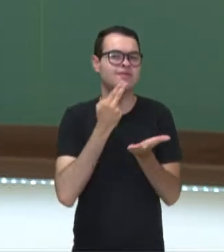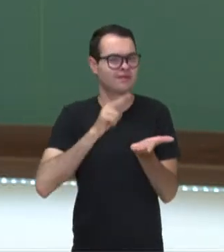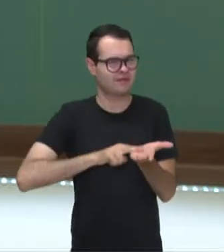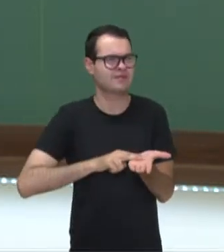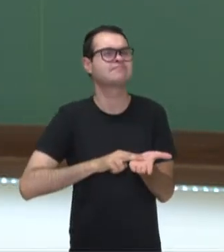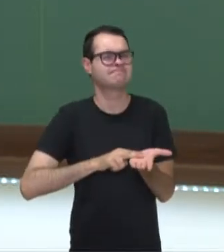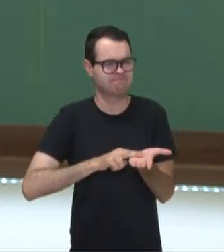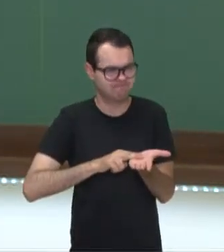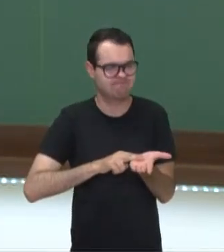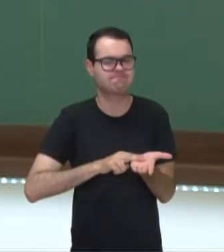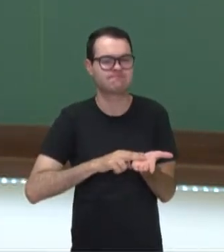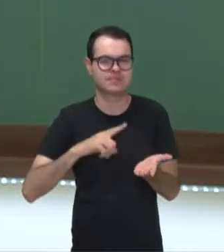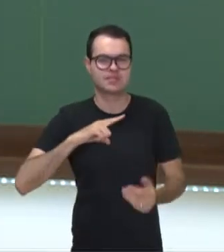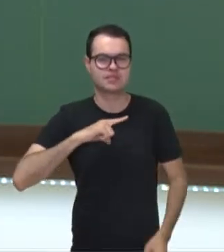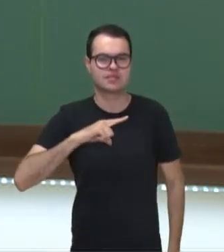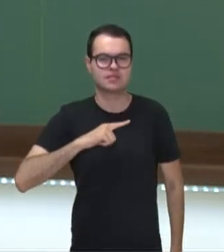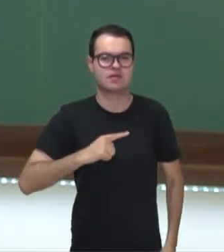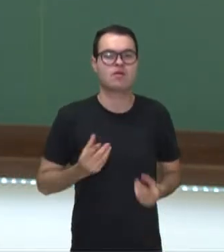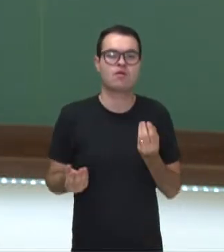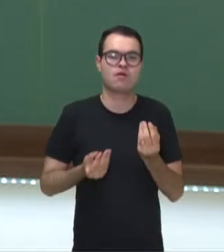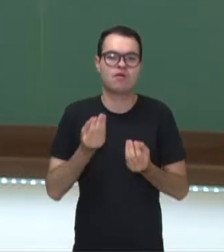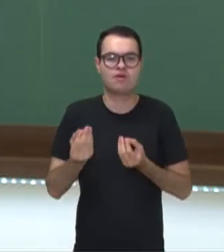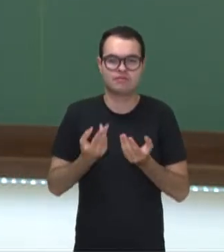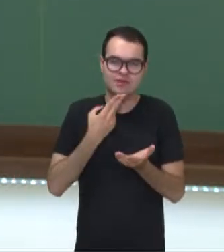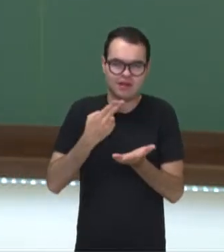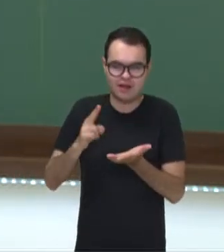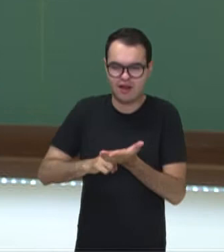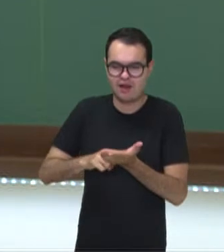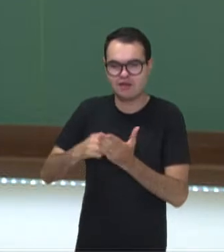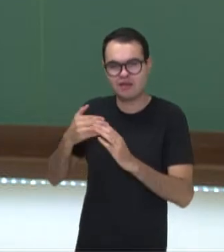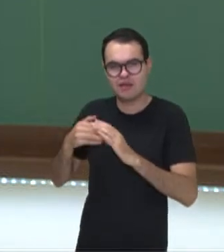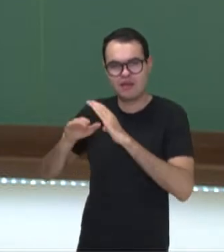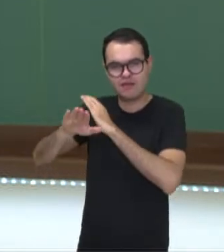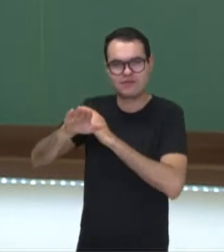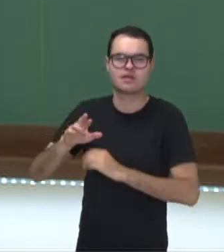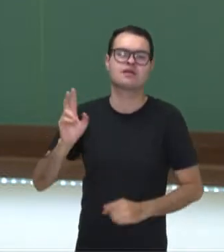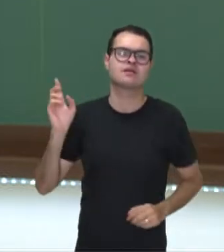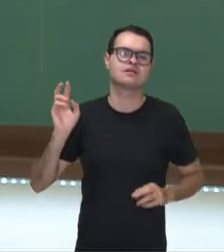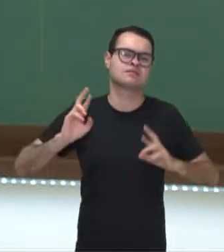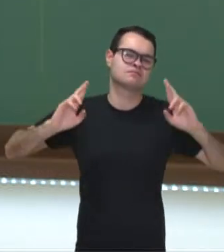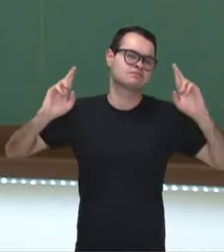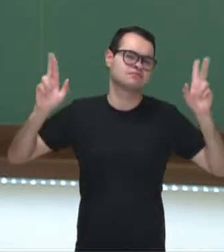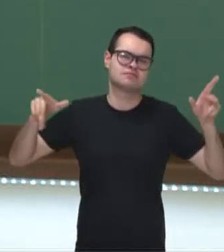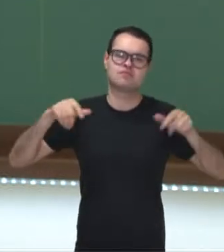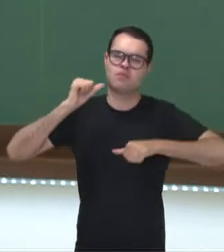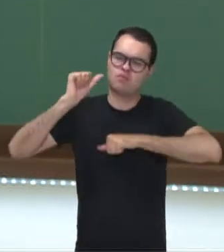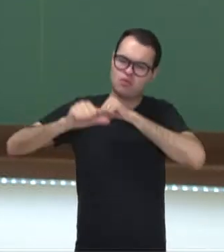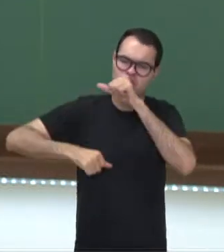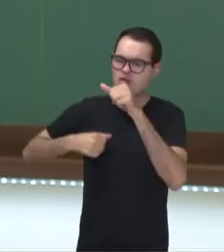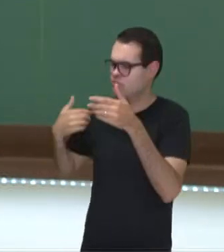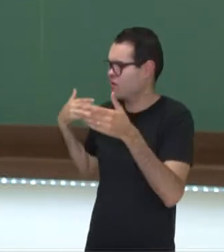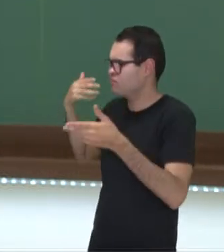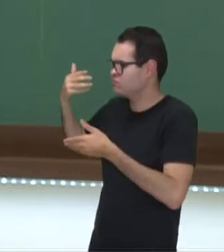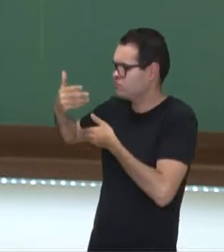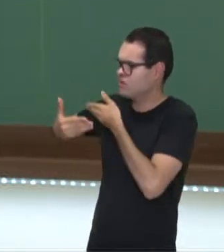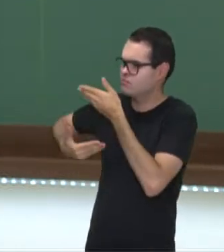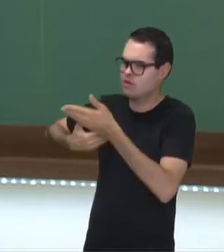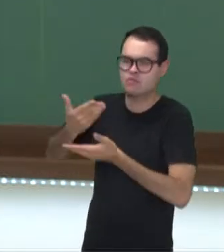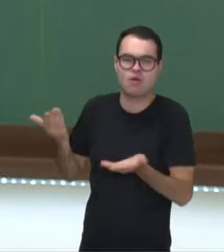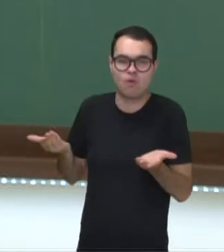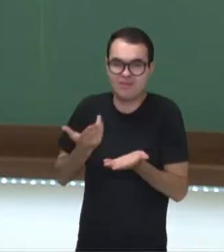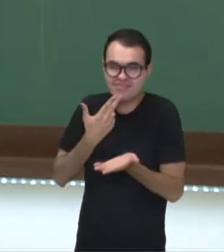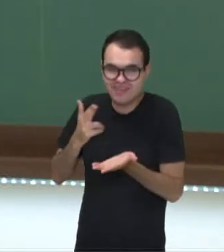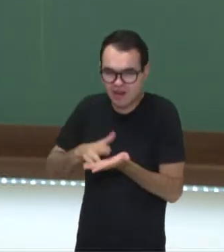outra maneira de enviar uma carta, certo? As coisas vão mudando, vão se desenvolvendo. Hoje não é carta,